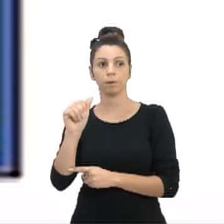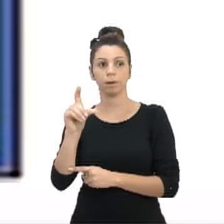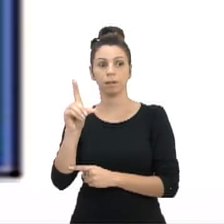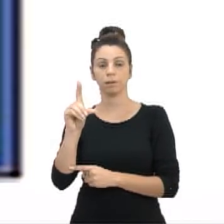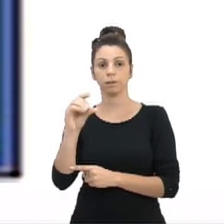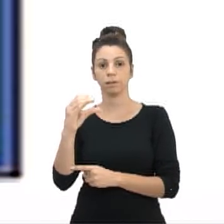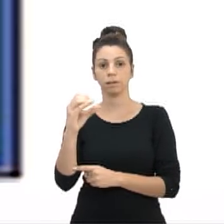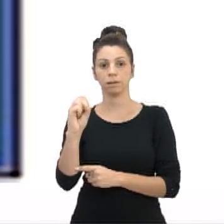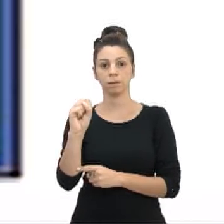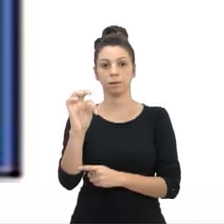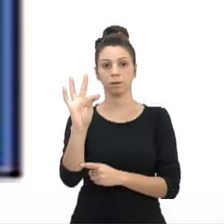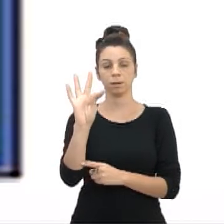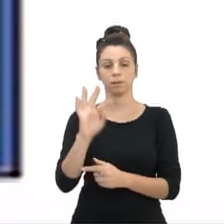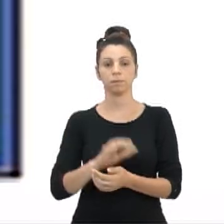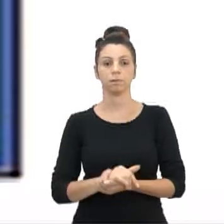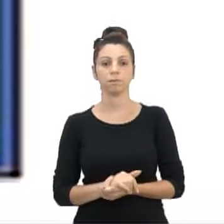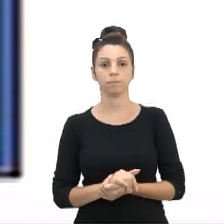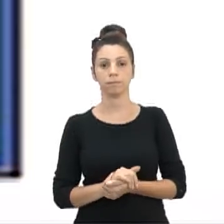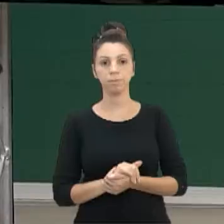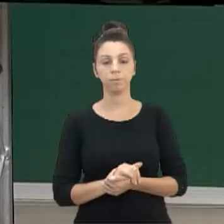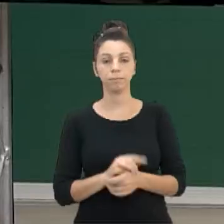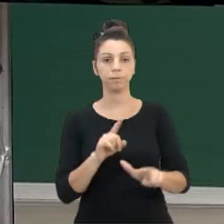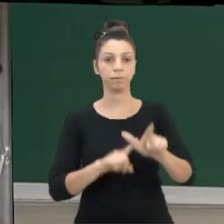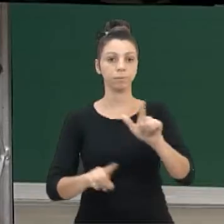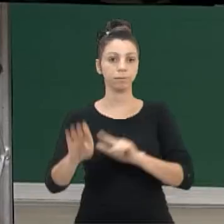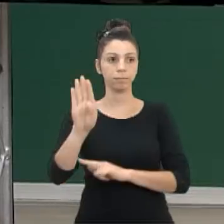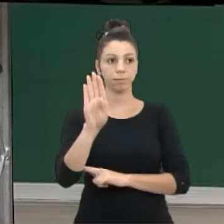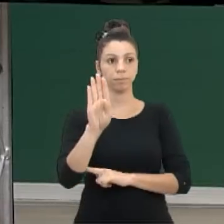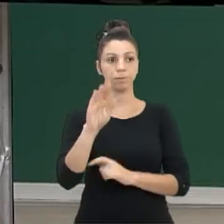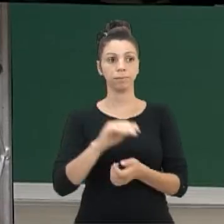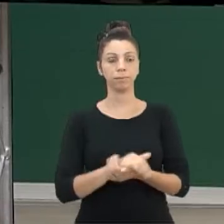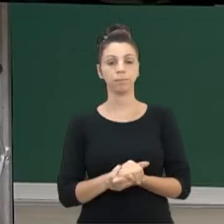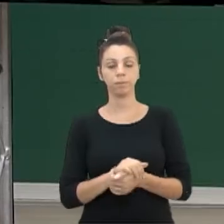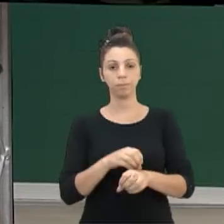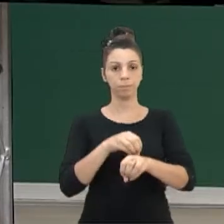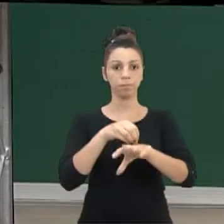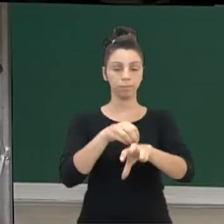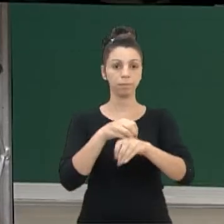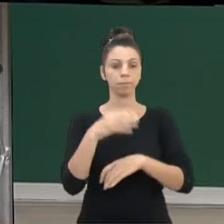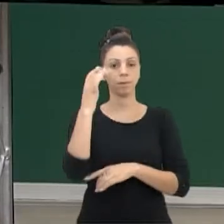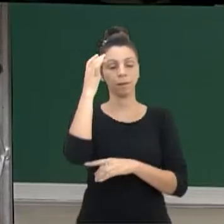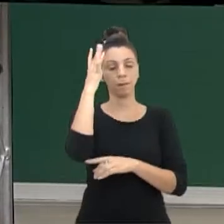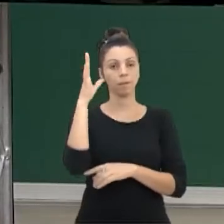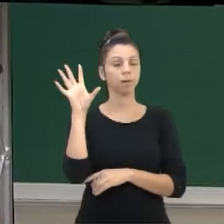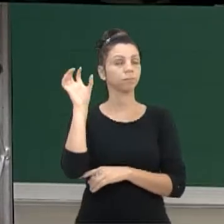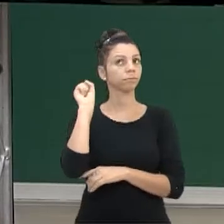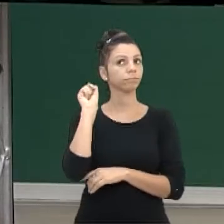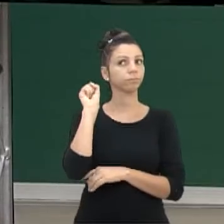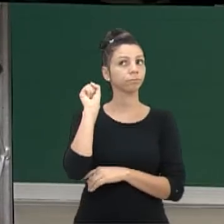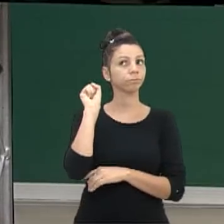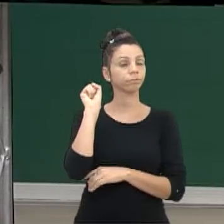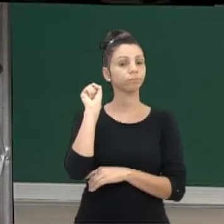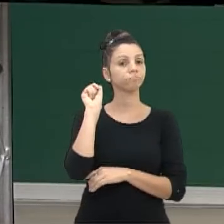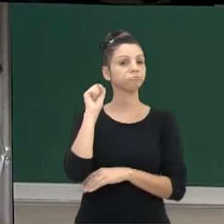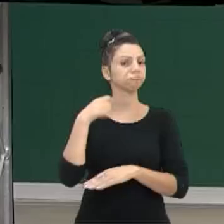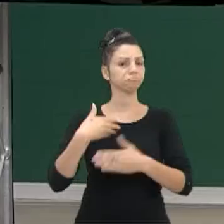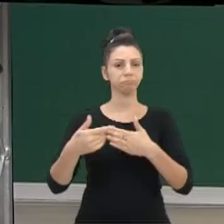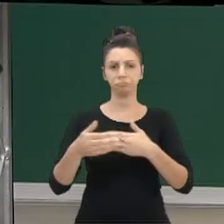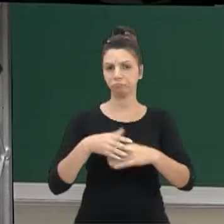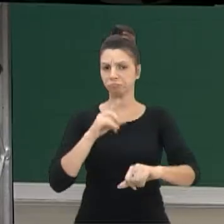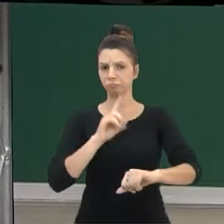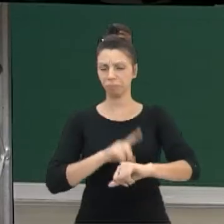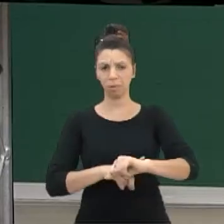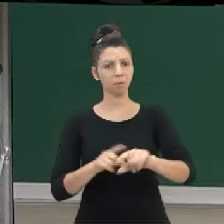da aula. A letra B, os podcasts facilitam ao ouvinte escutar a qualquer hora,